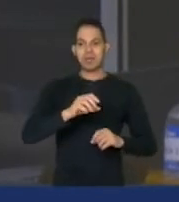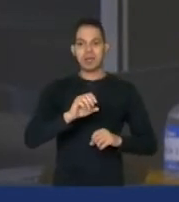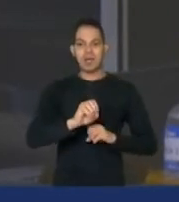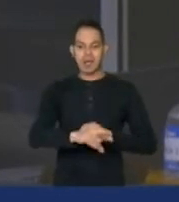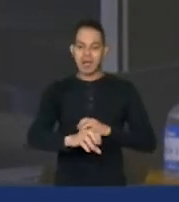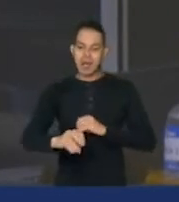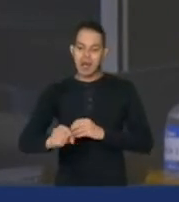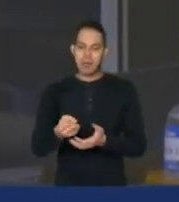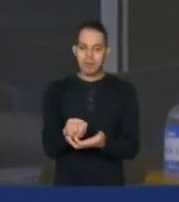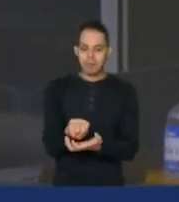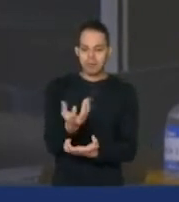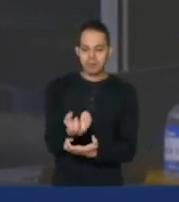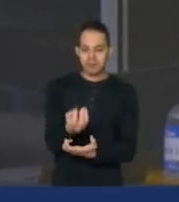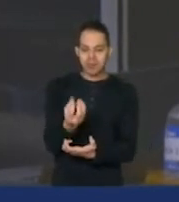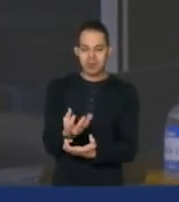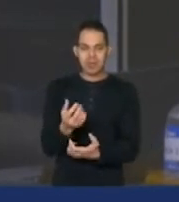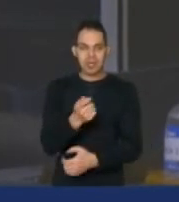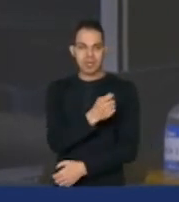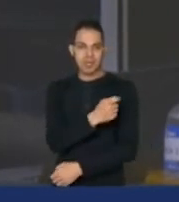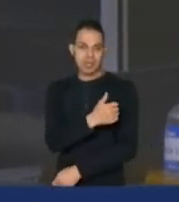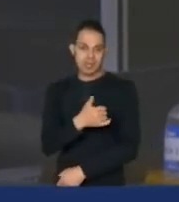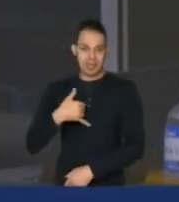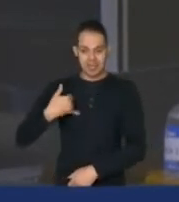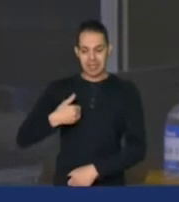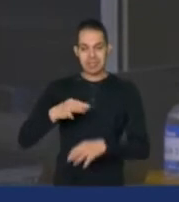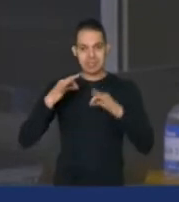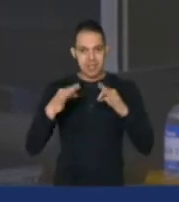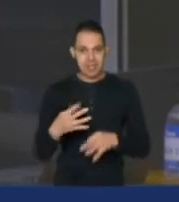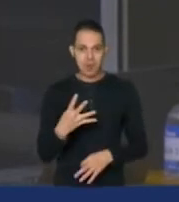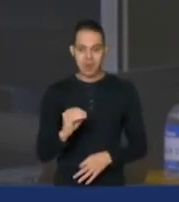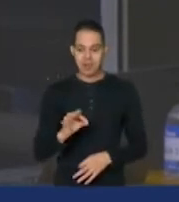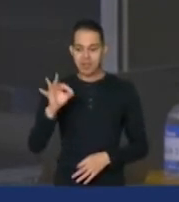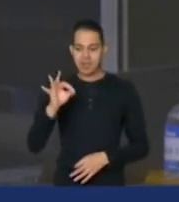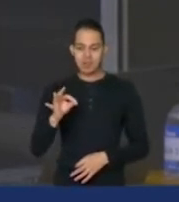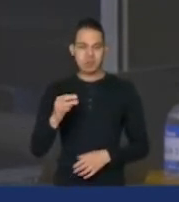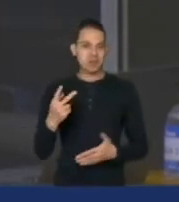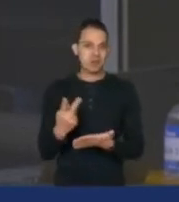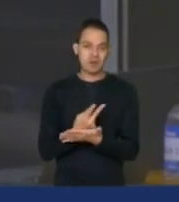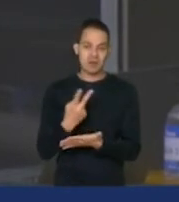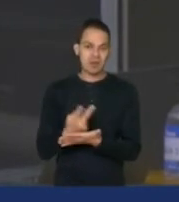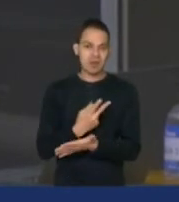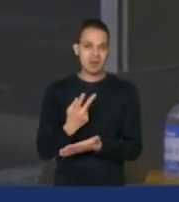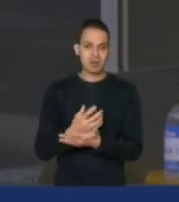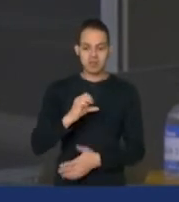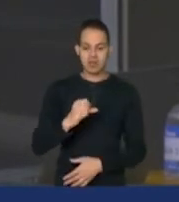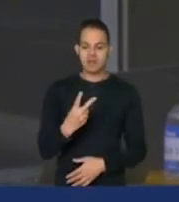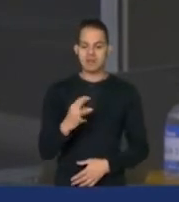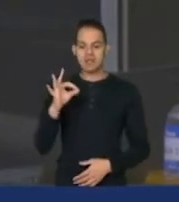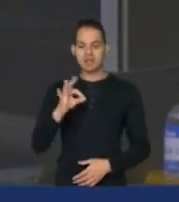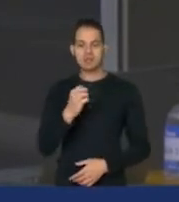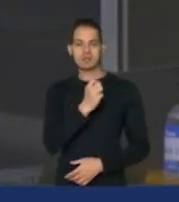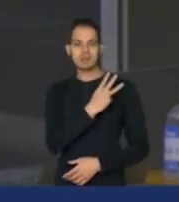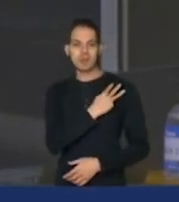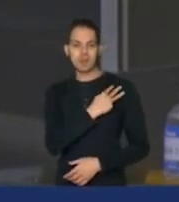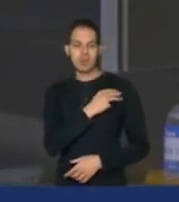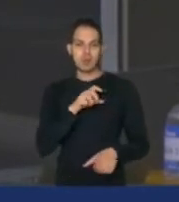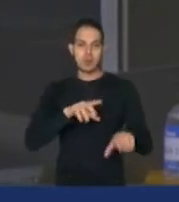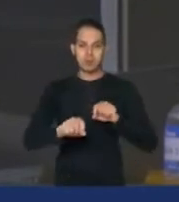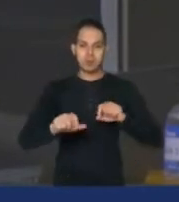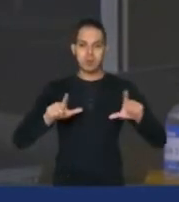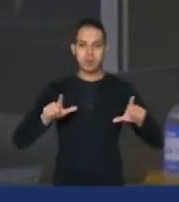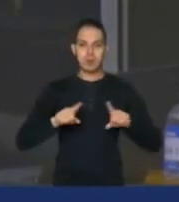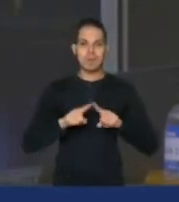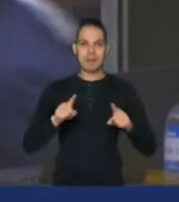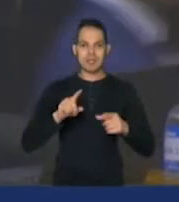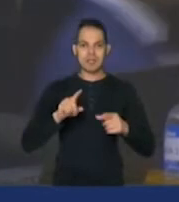Hoje, 40% das crianças não estão alfabetizadas na idade correta. 92% saem do ensino médio sem sequer conseguir interpretar um